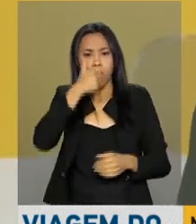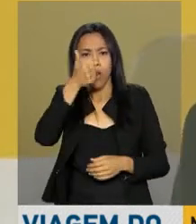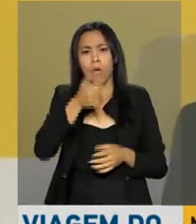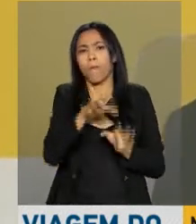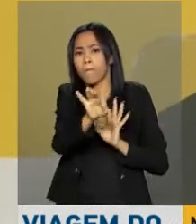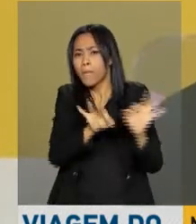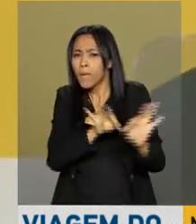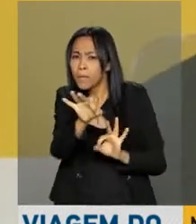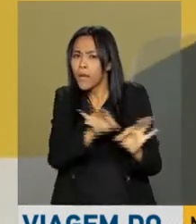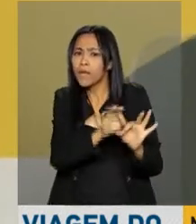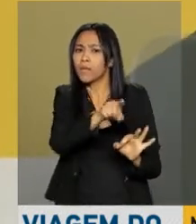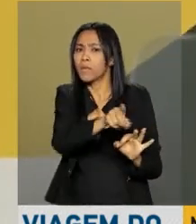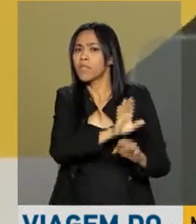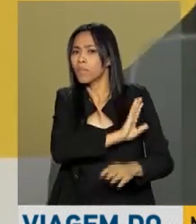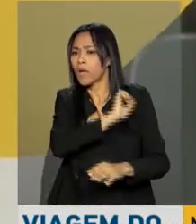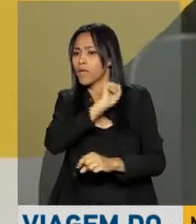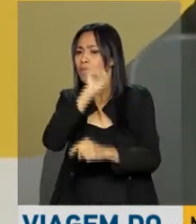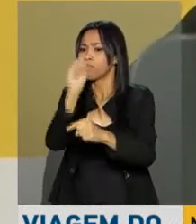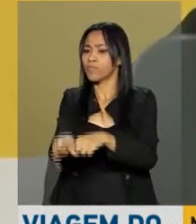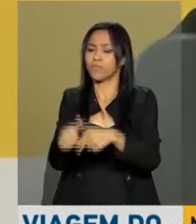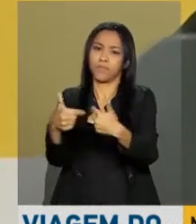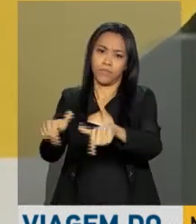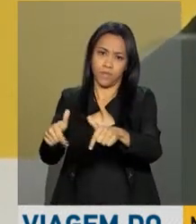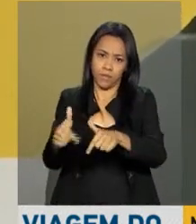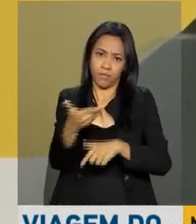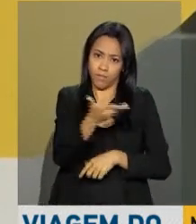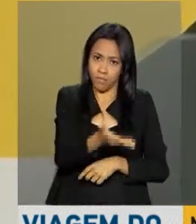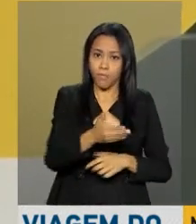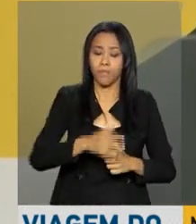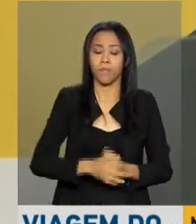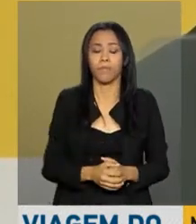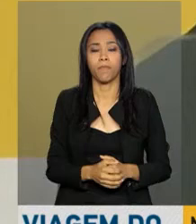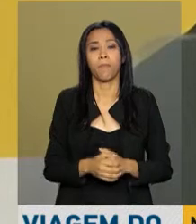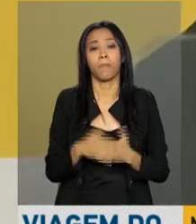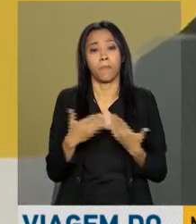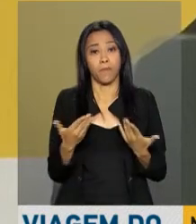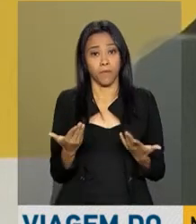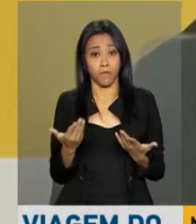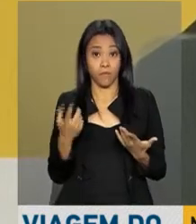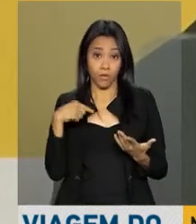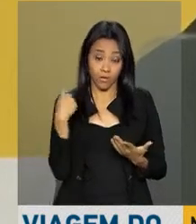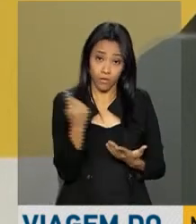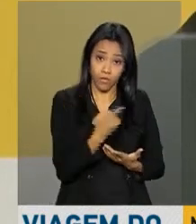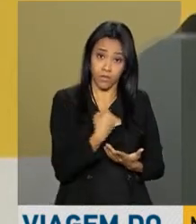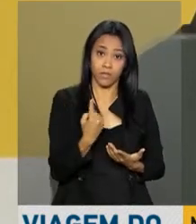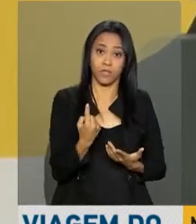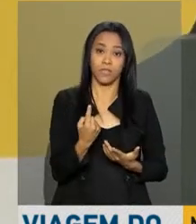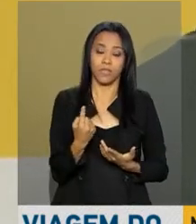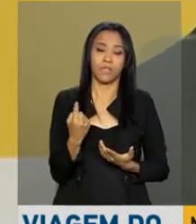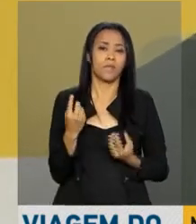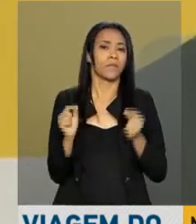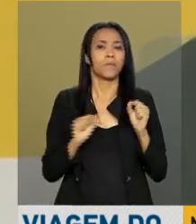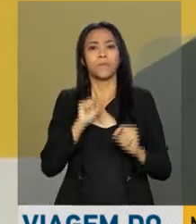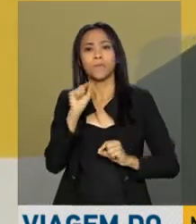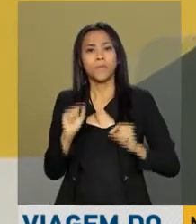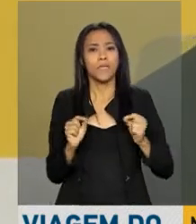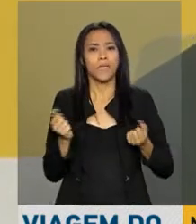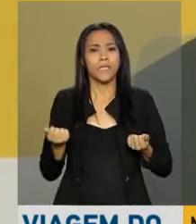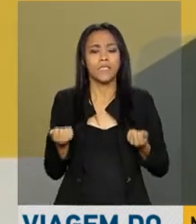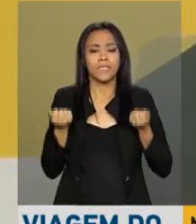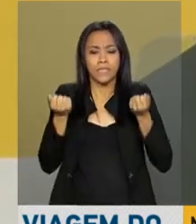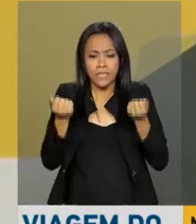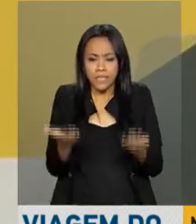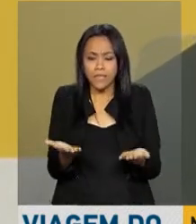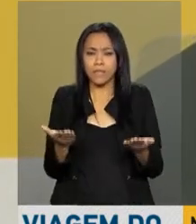o mercado de trabalho em plena evolução com isto nós estamos dando uma injeção de